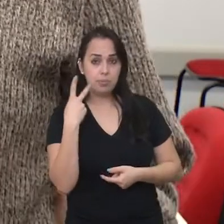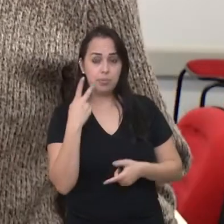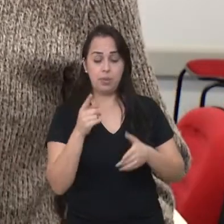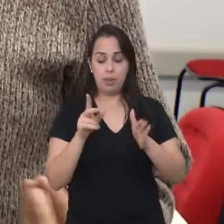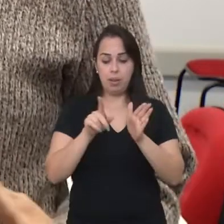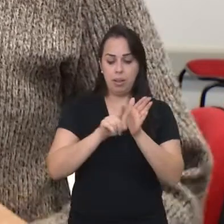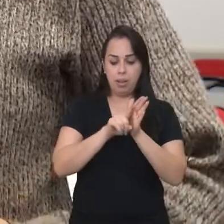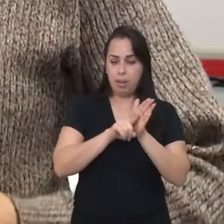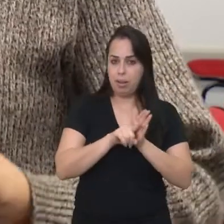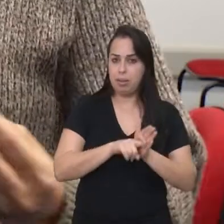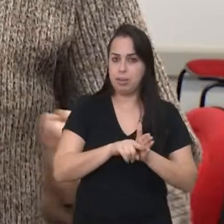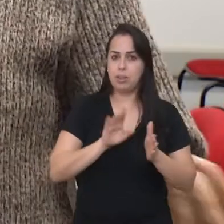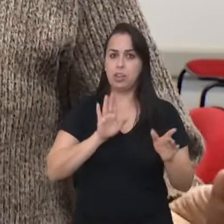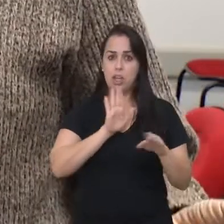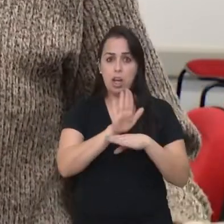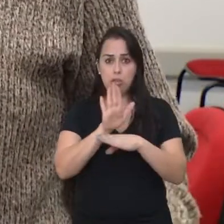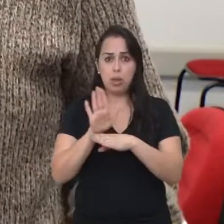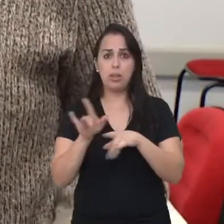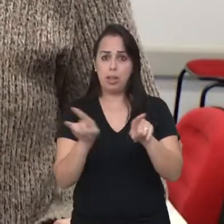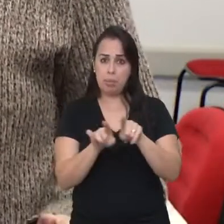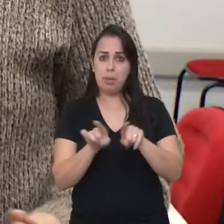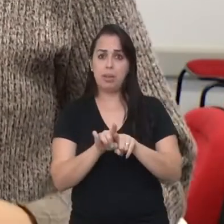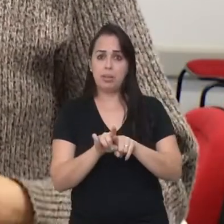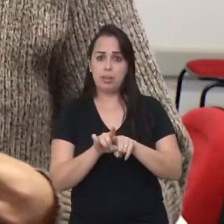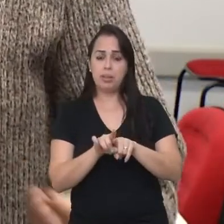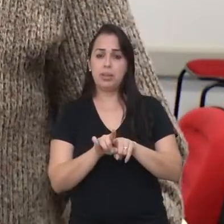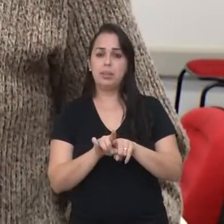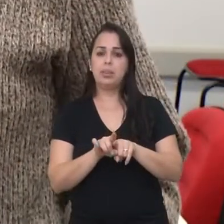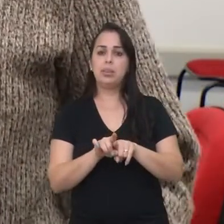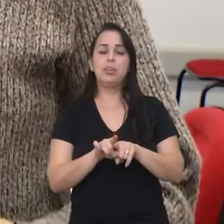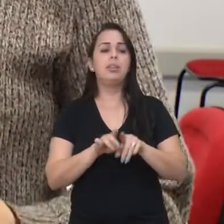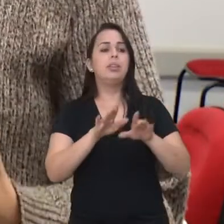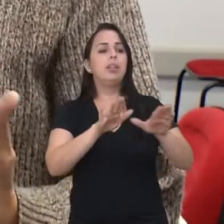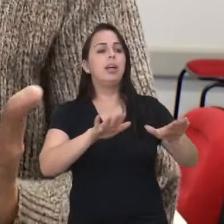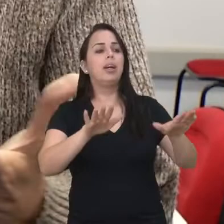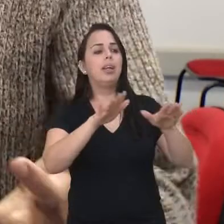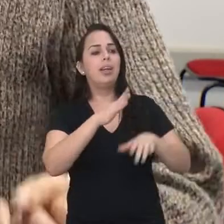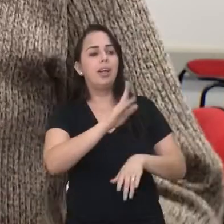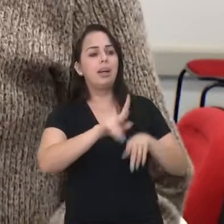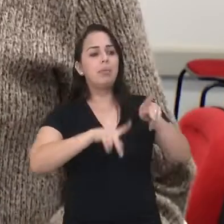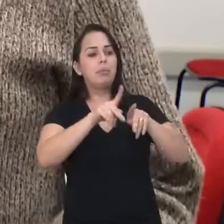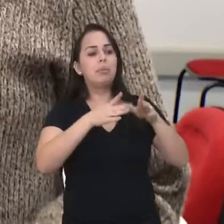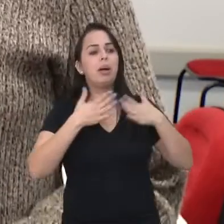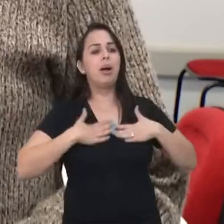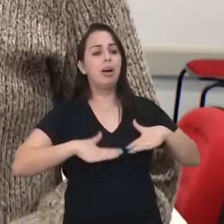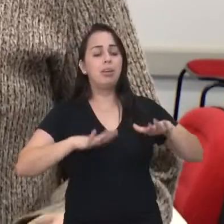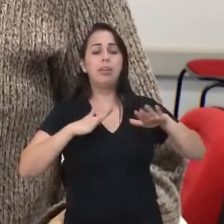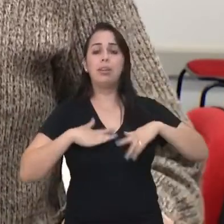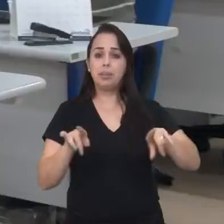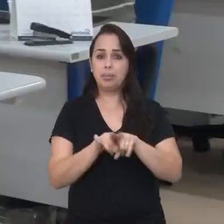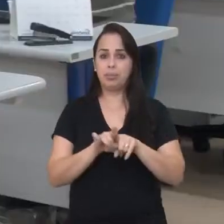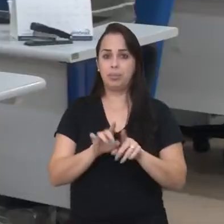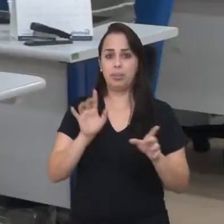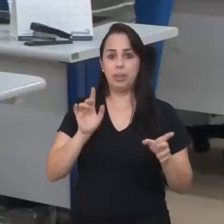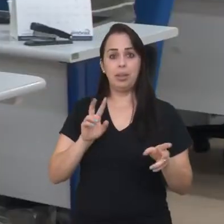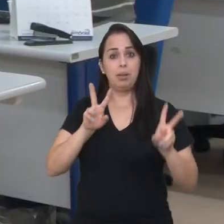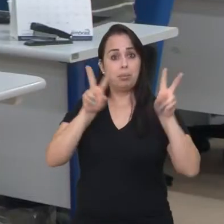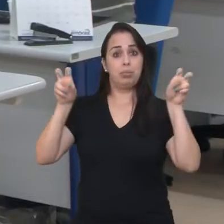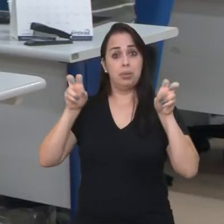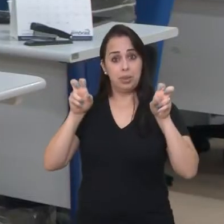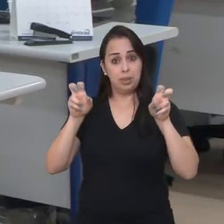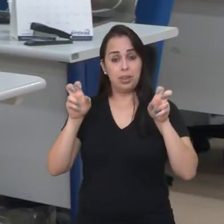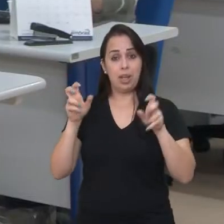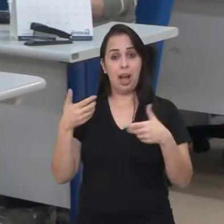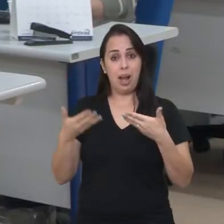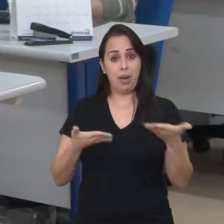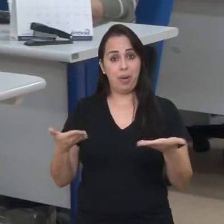de posse desses dados, poderão fazer suas intervenções também, seus documentos e acalmar a população. E agora a gente muda um pouco